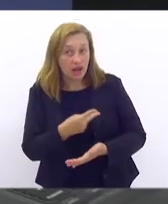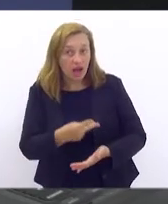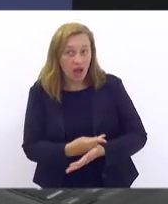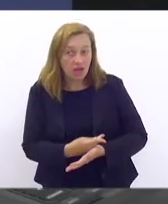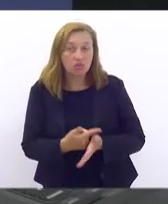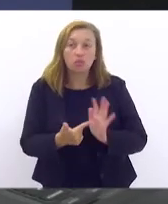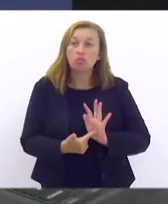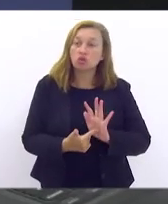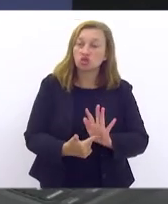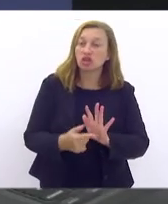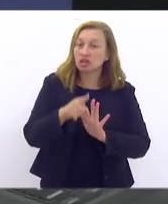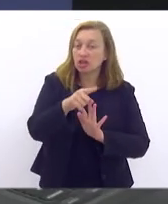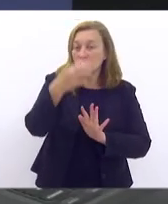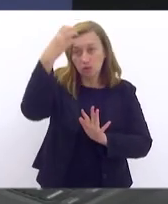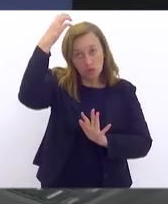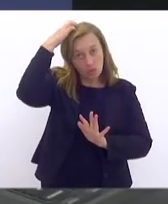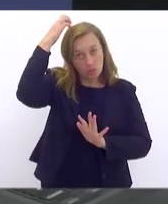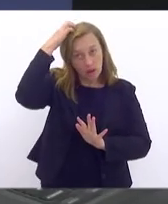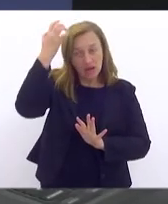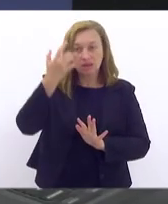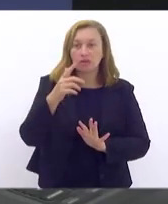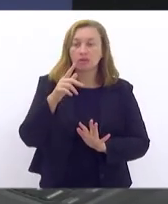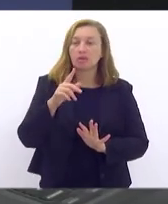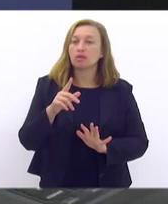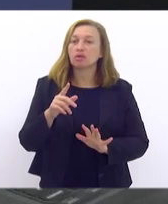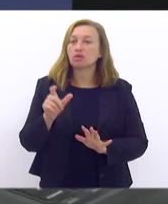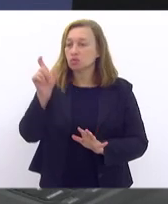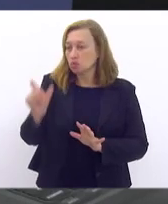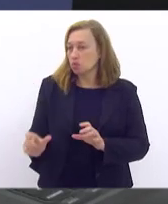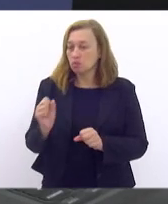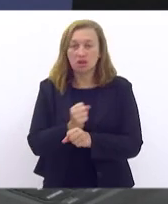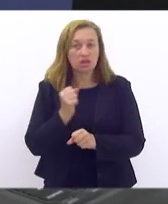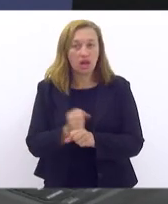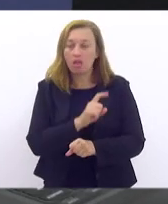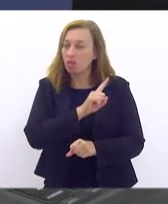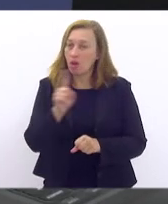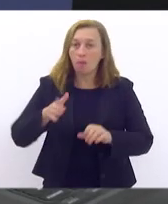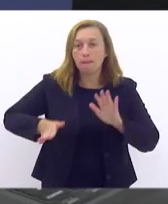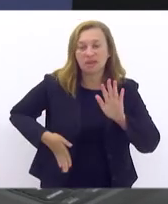mostraram que ele, o pedreiro, não era o traficante que estava sendo